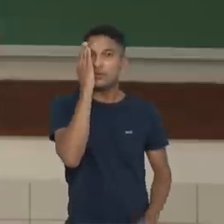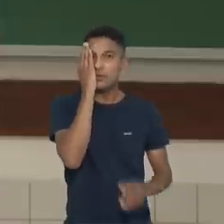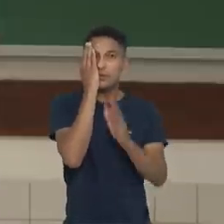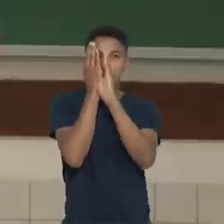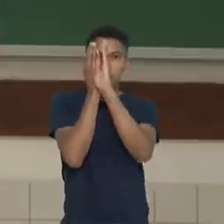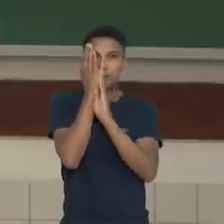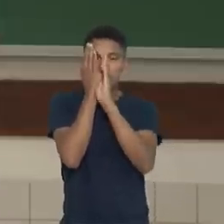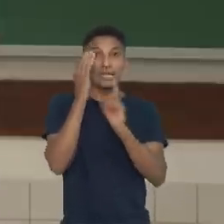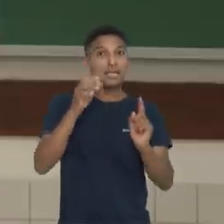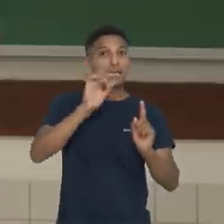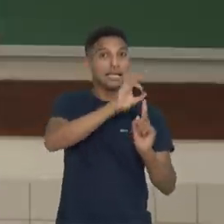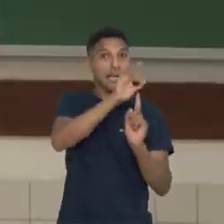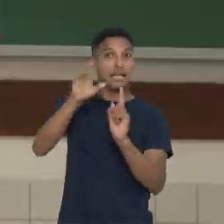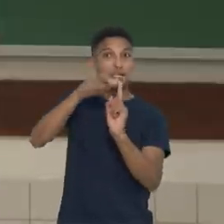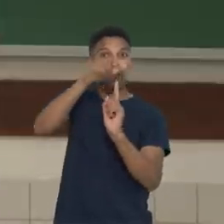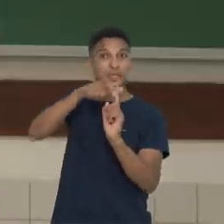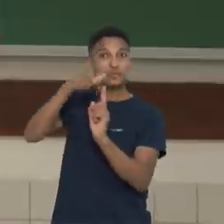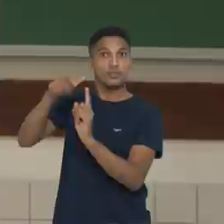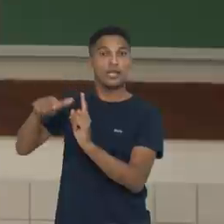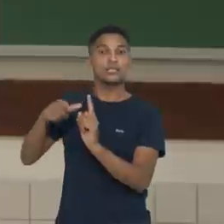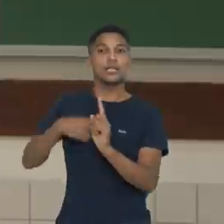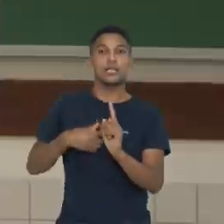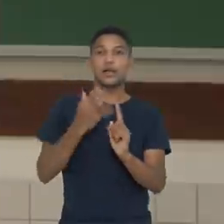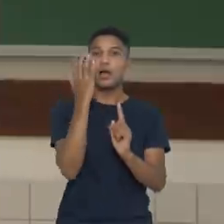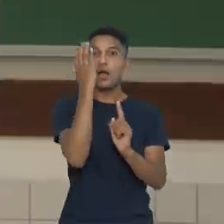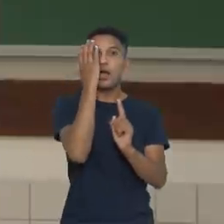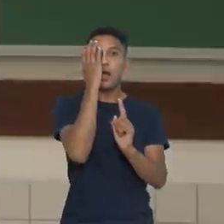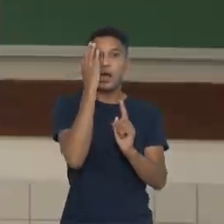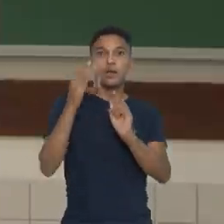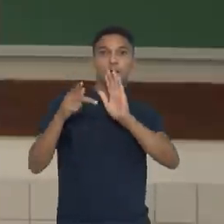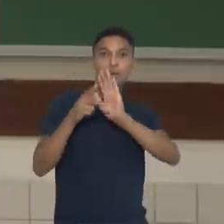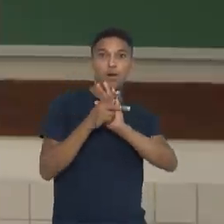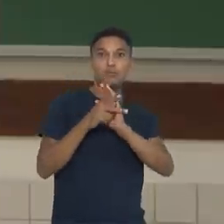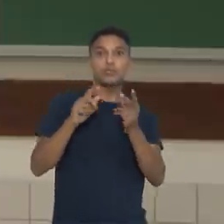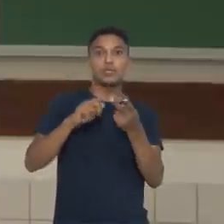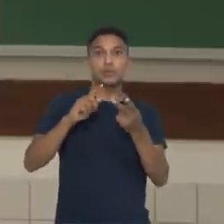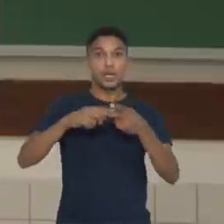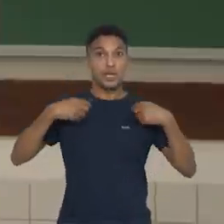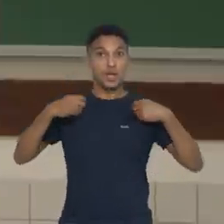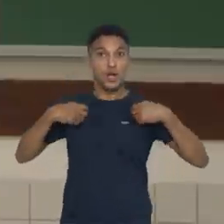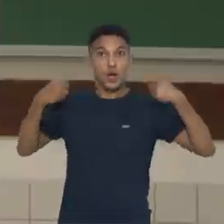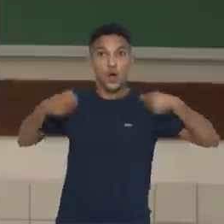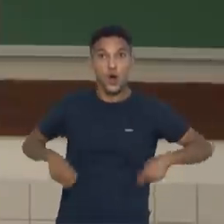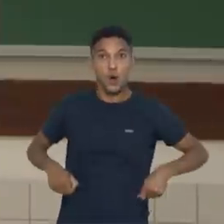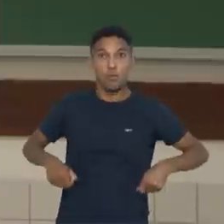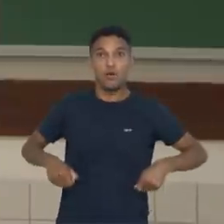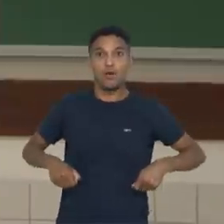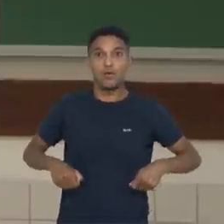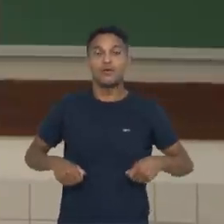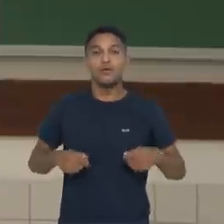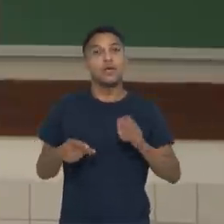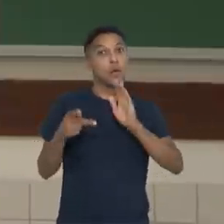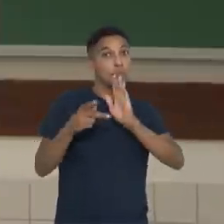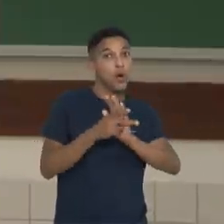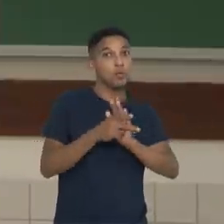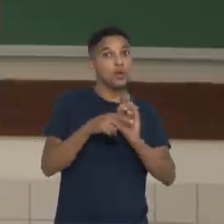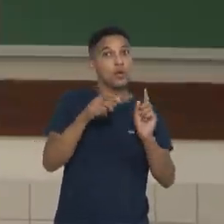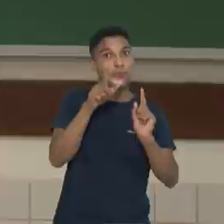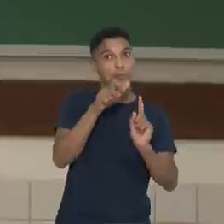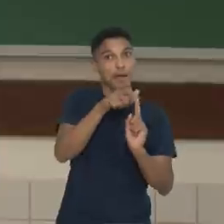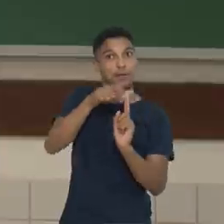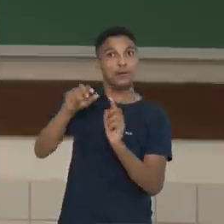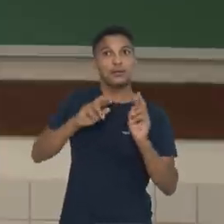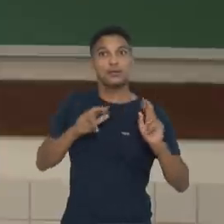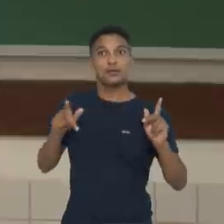de máscara, próprio tipo de figurino, né? E, geralmente, a pessoa que vivia um personagem, ela ia viver